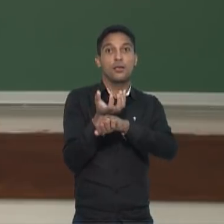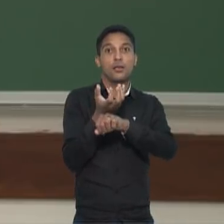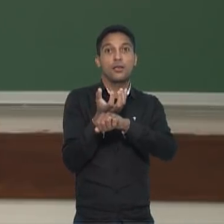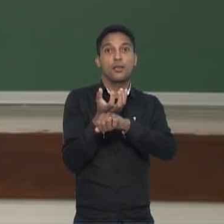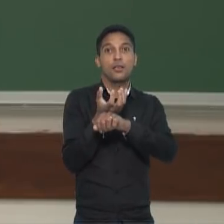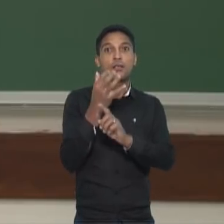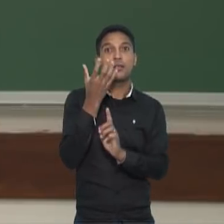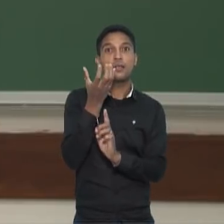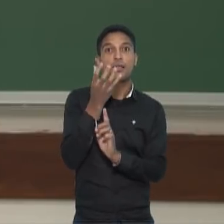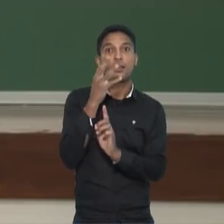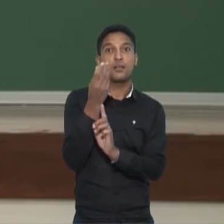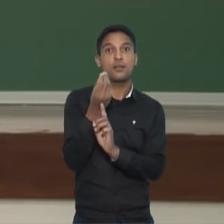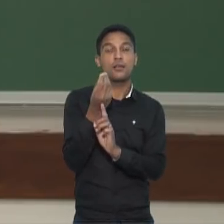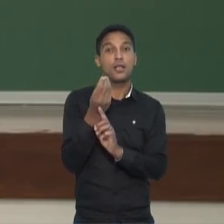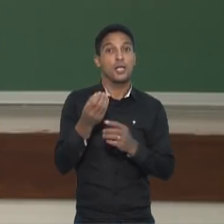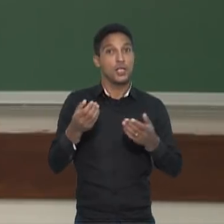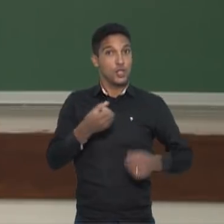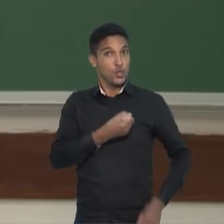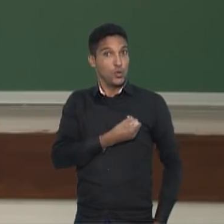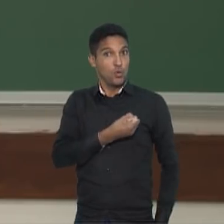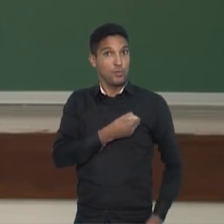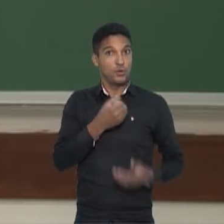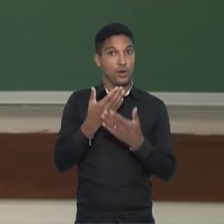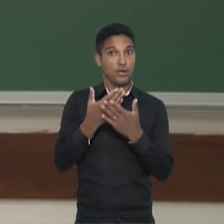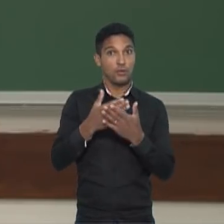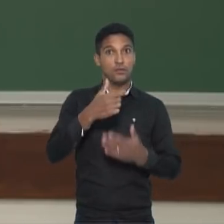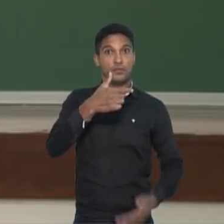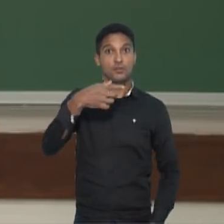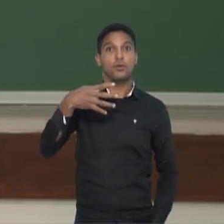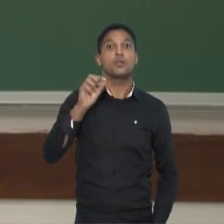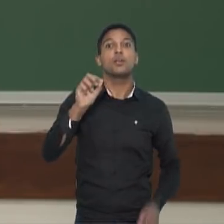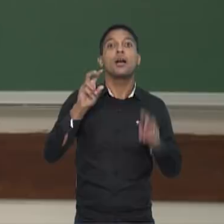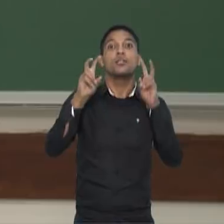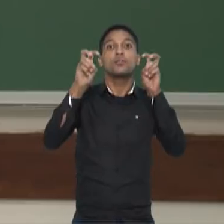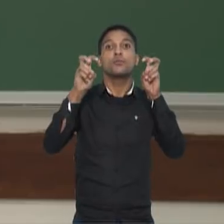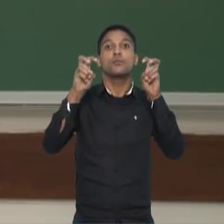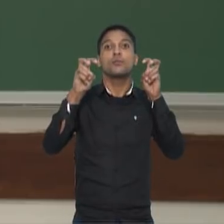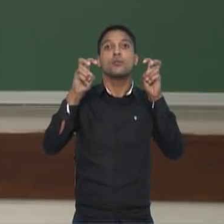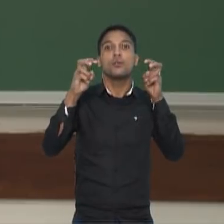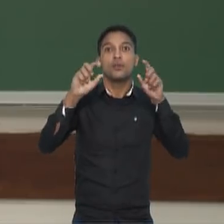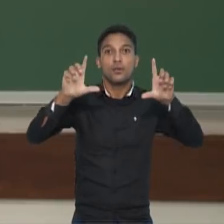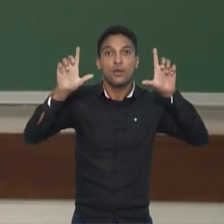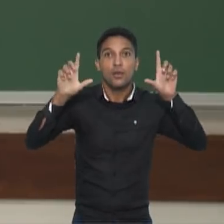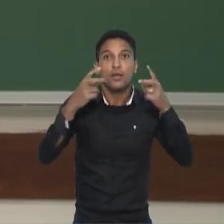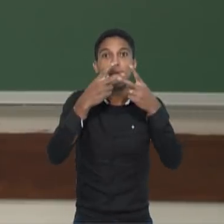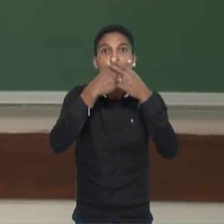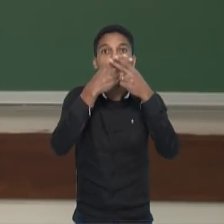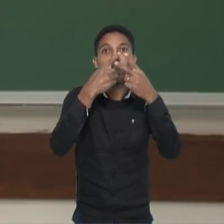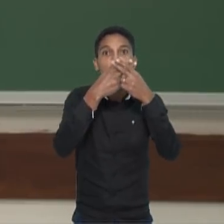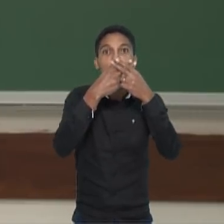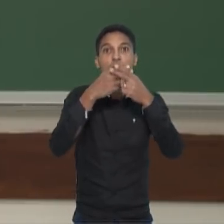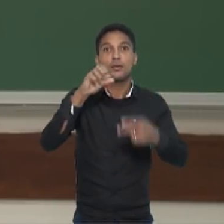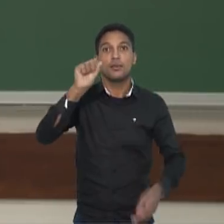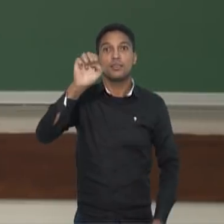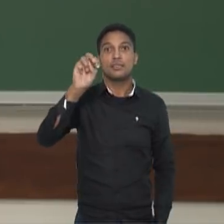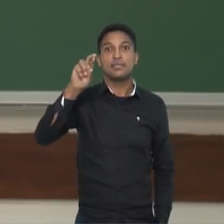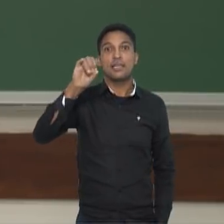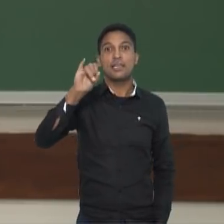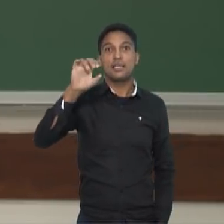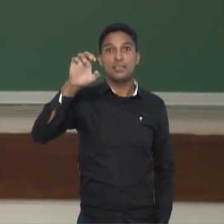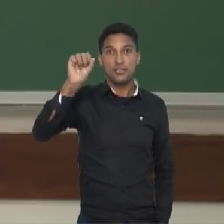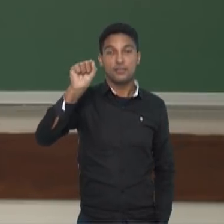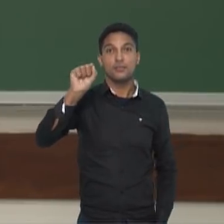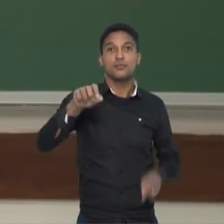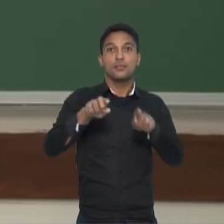número 24, é séries e telenovelas. Mas antes disso, aqueles recados que vocês já devem estar